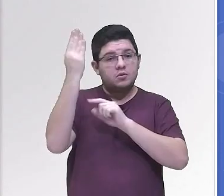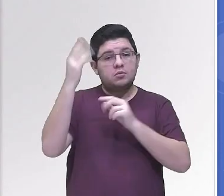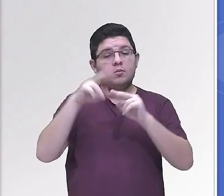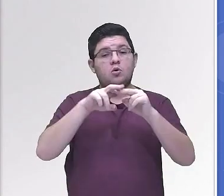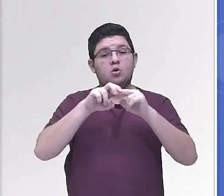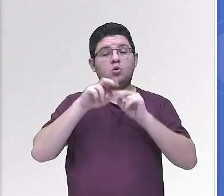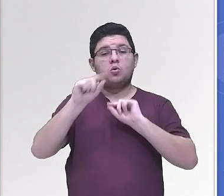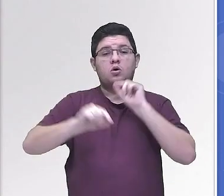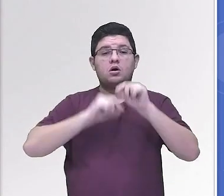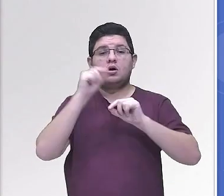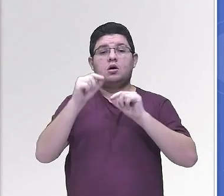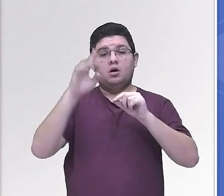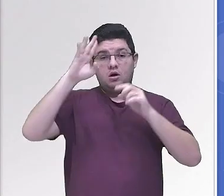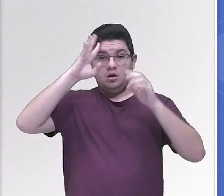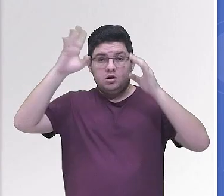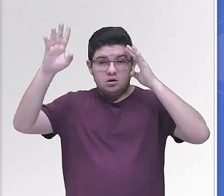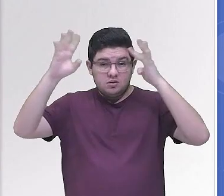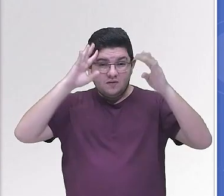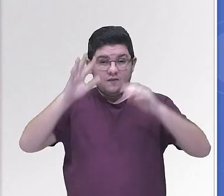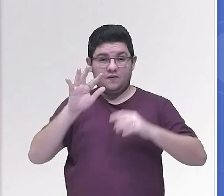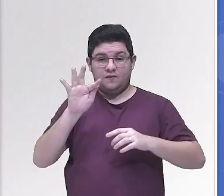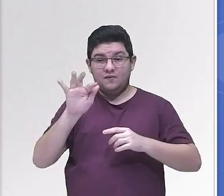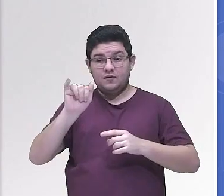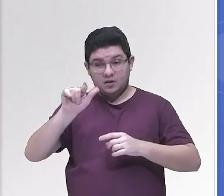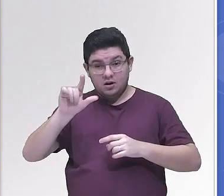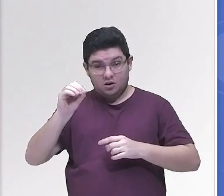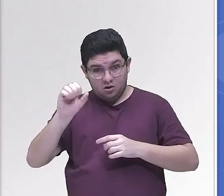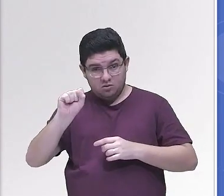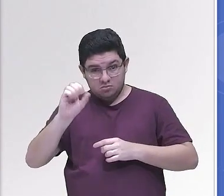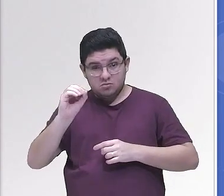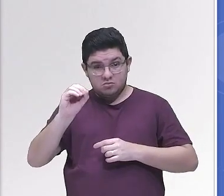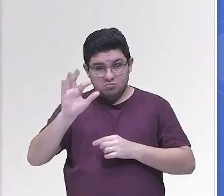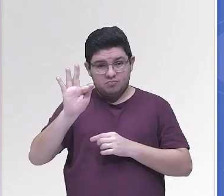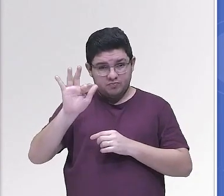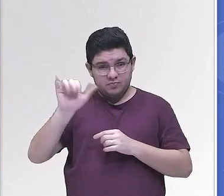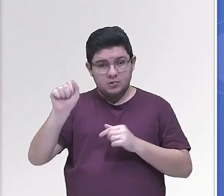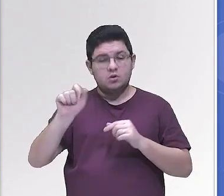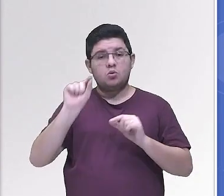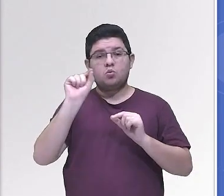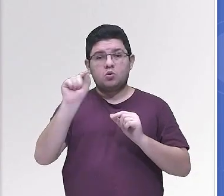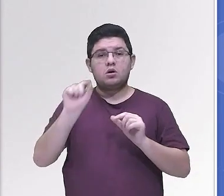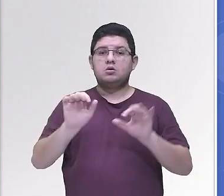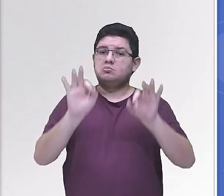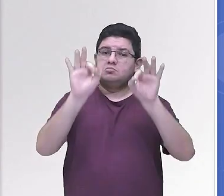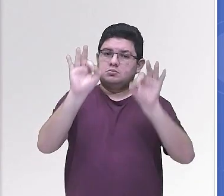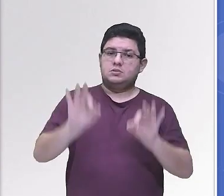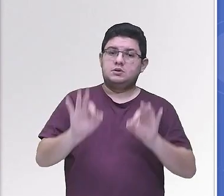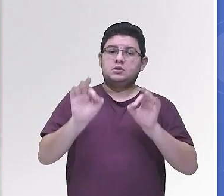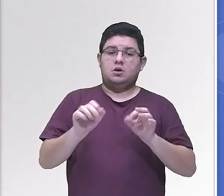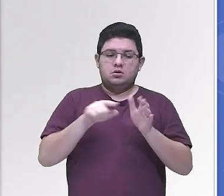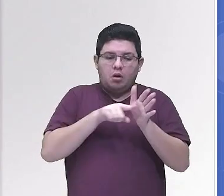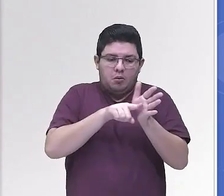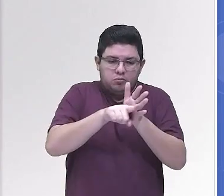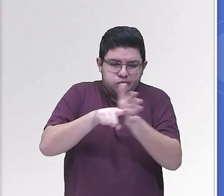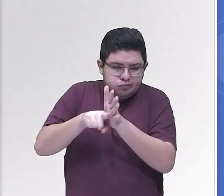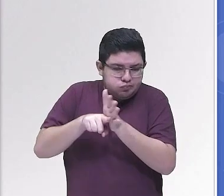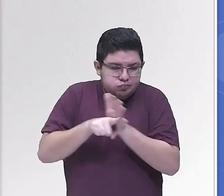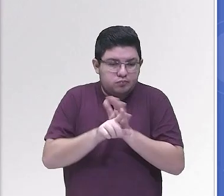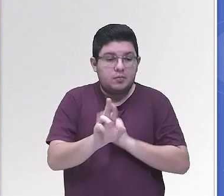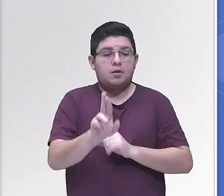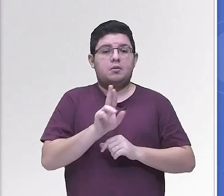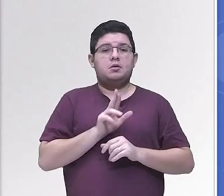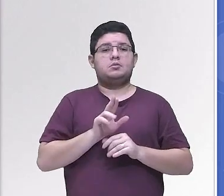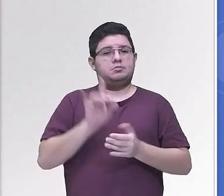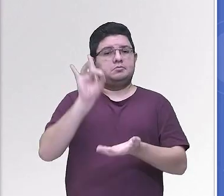Vocês têm que entender isso daí e a partir daí, o fato de você estar estudando filosofia é importante por